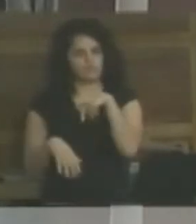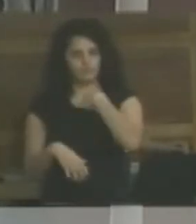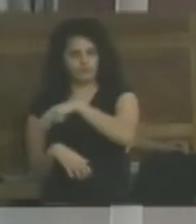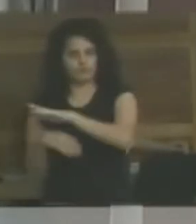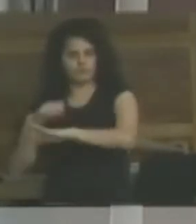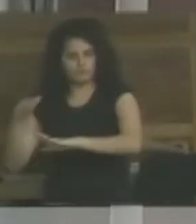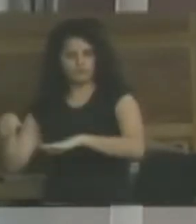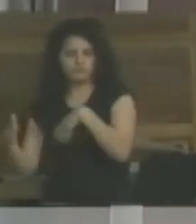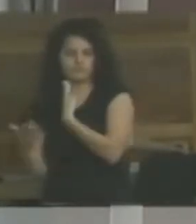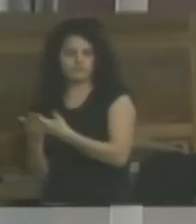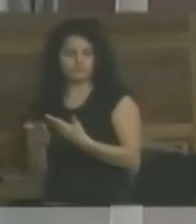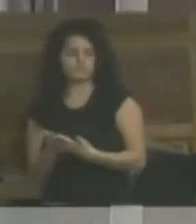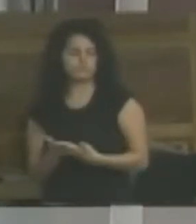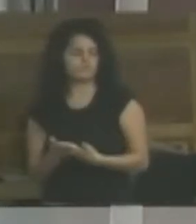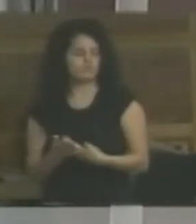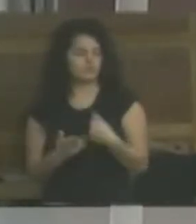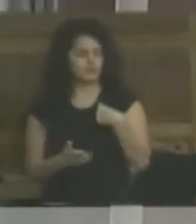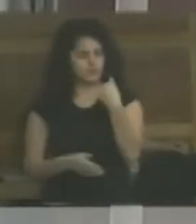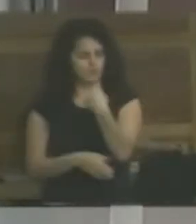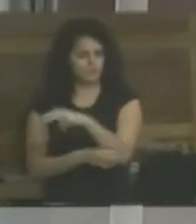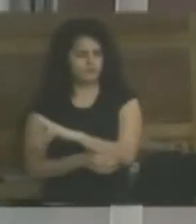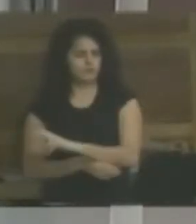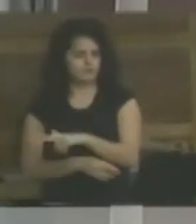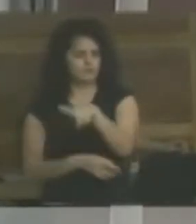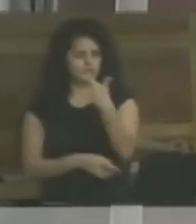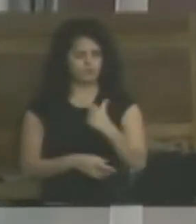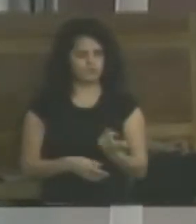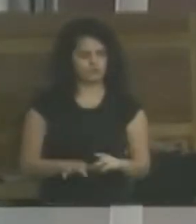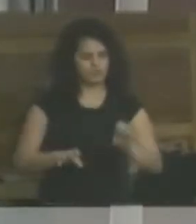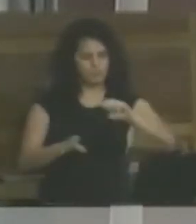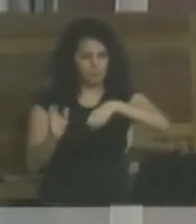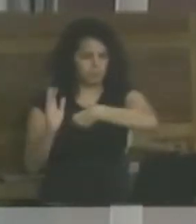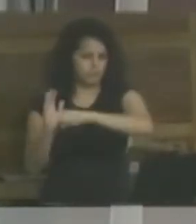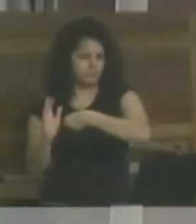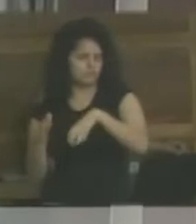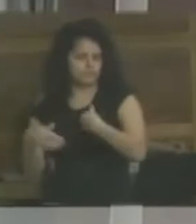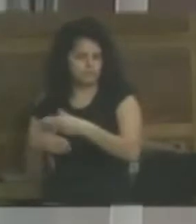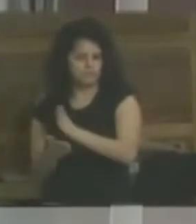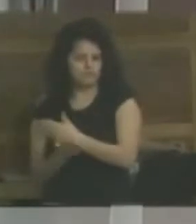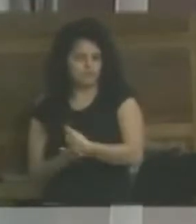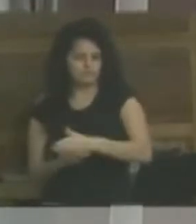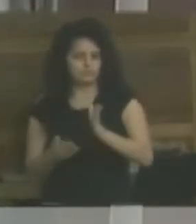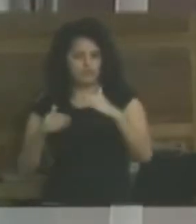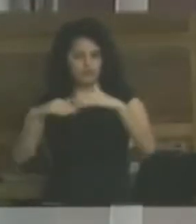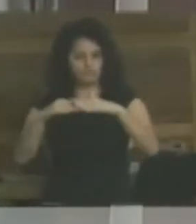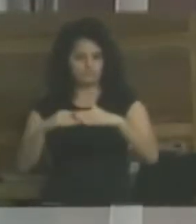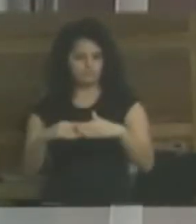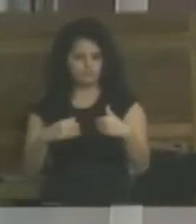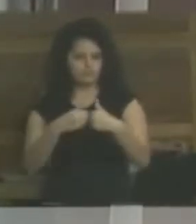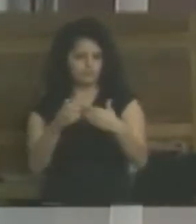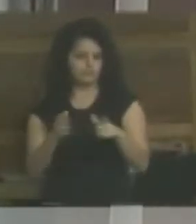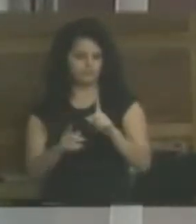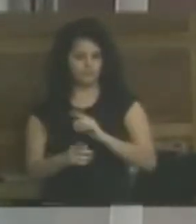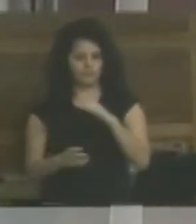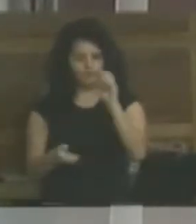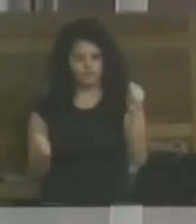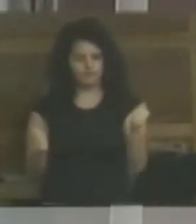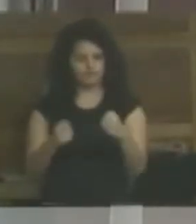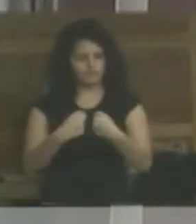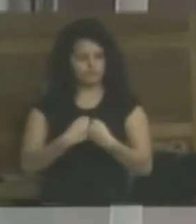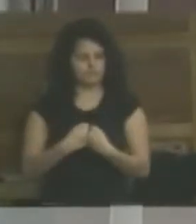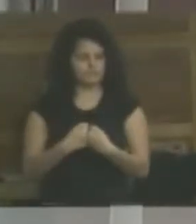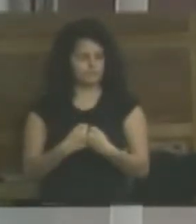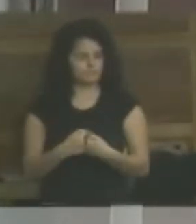a escola era Pires da Gama, que eu estive lá. Não tinha maçaneta nas portas, as janelas não fechavam, a iluminação precária. Sabe quando nós